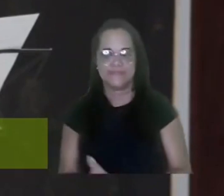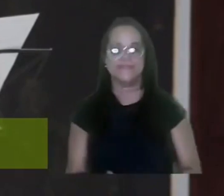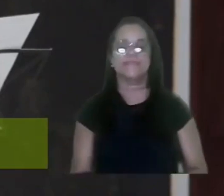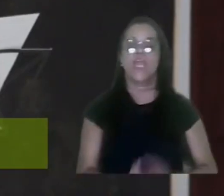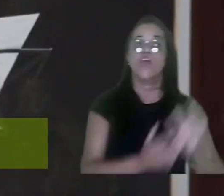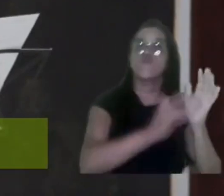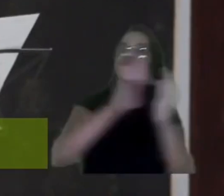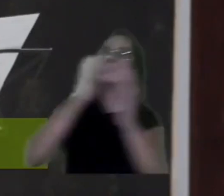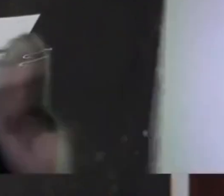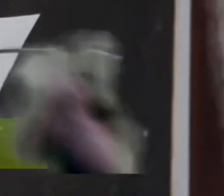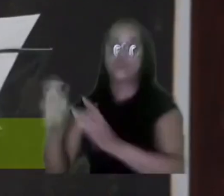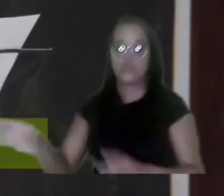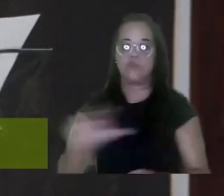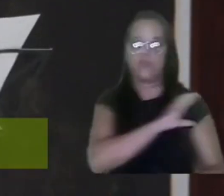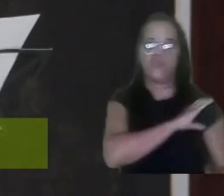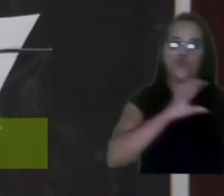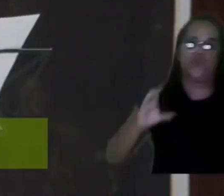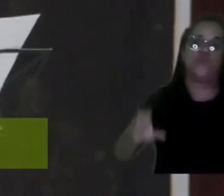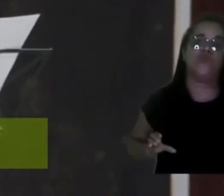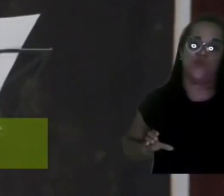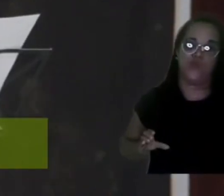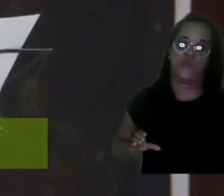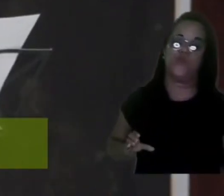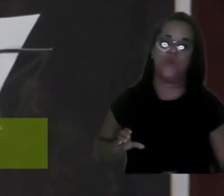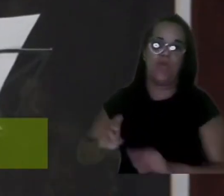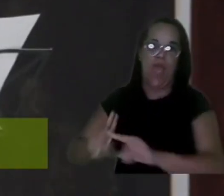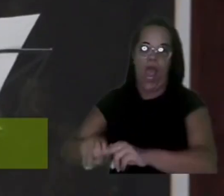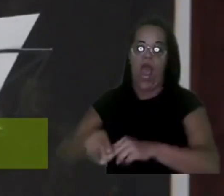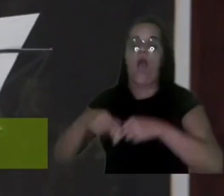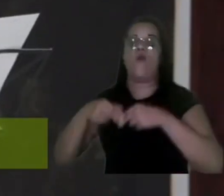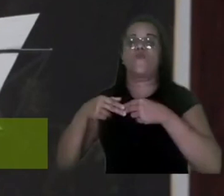Jesus Cristo é o motivo da minha